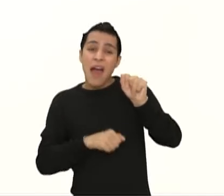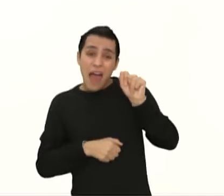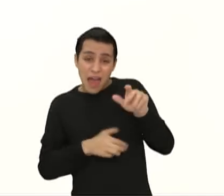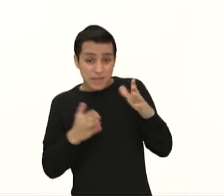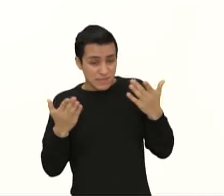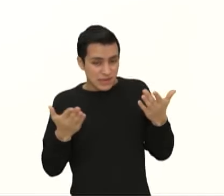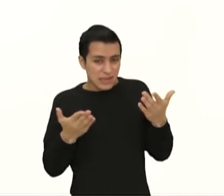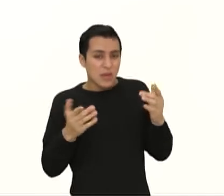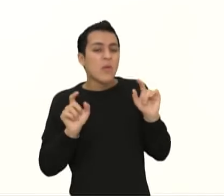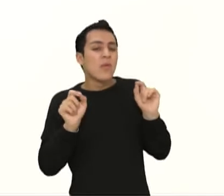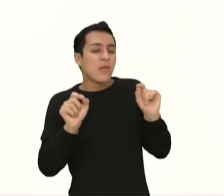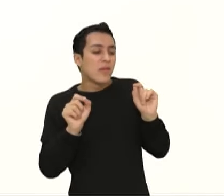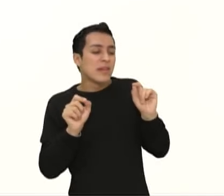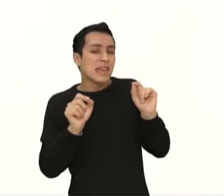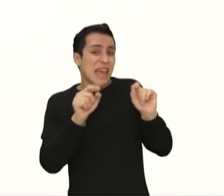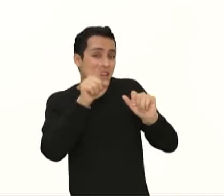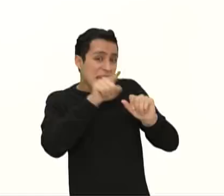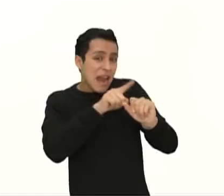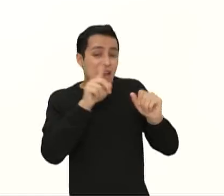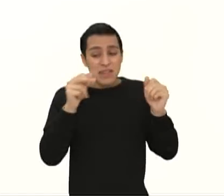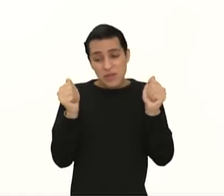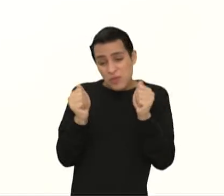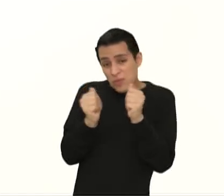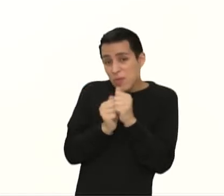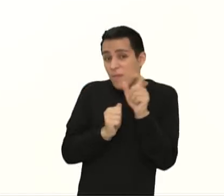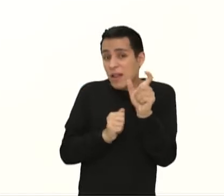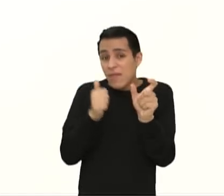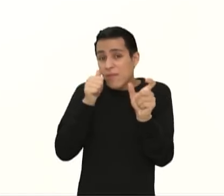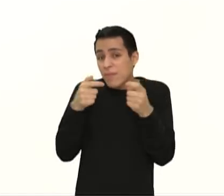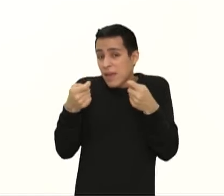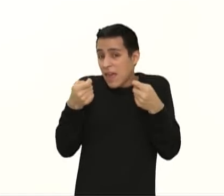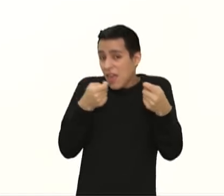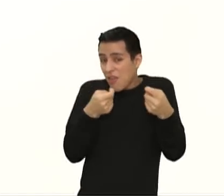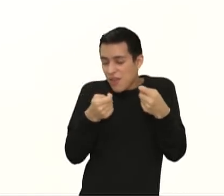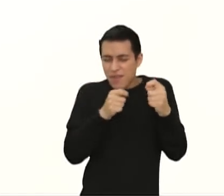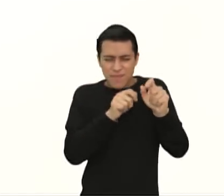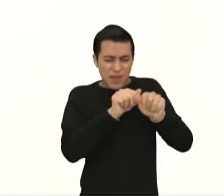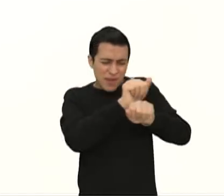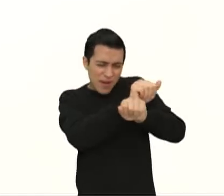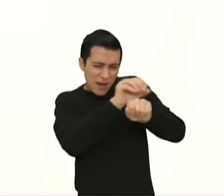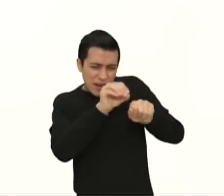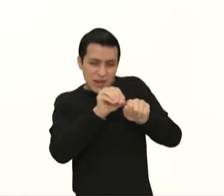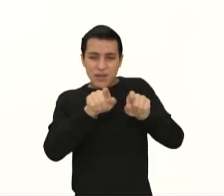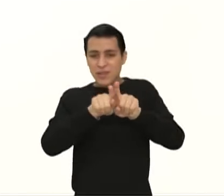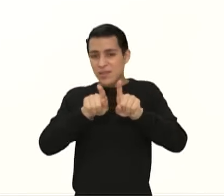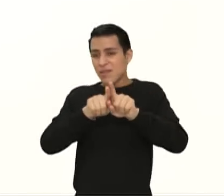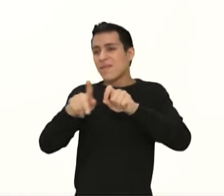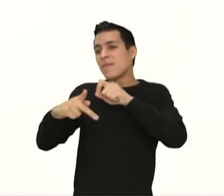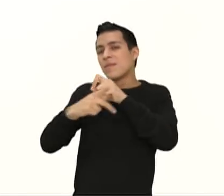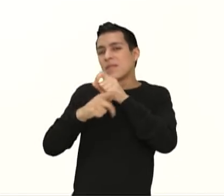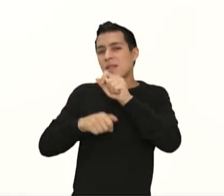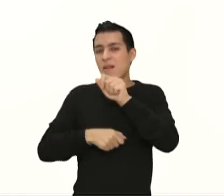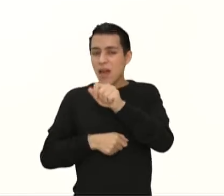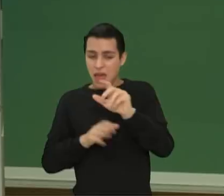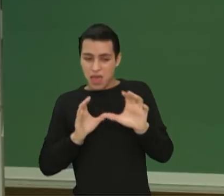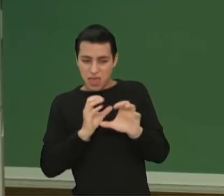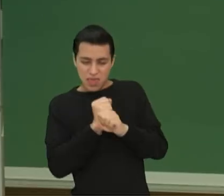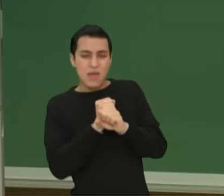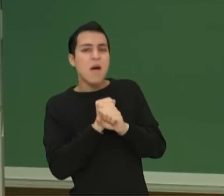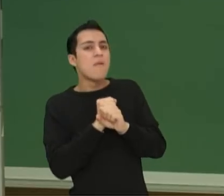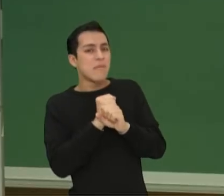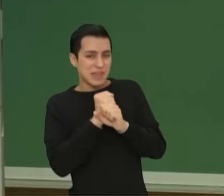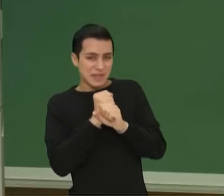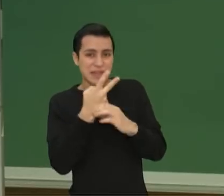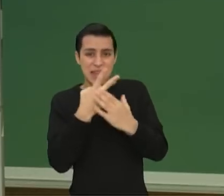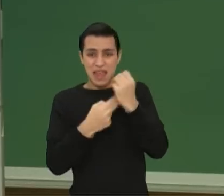da crase é com palavras femininas regidas pelo artigo e pela preposição a. Isso